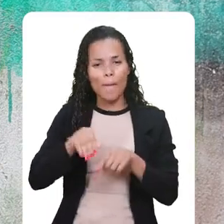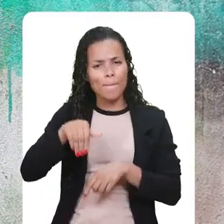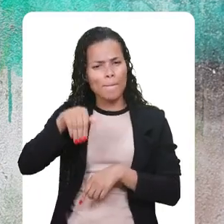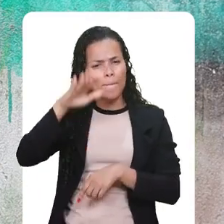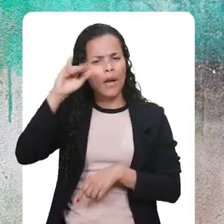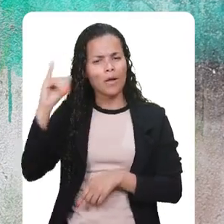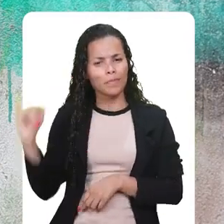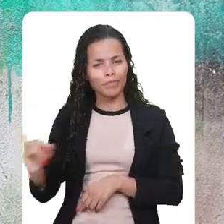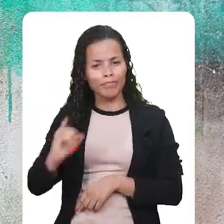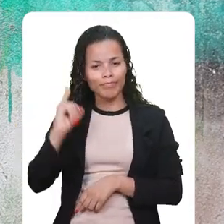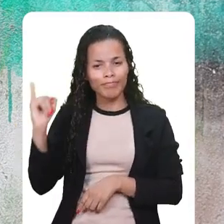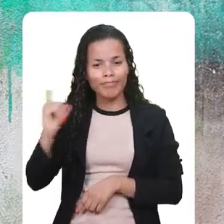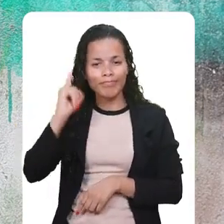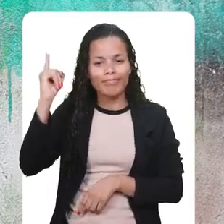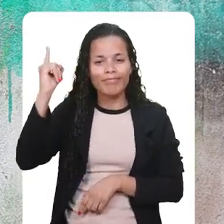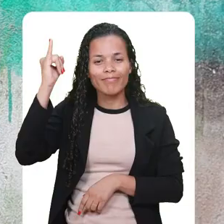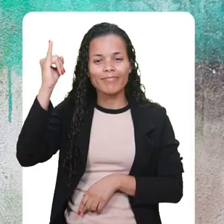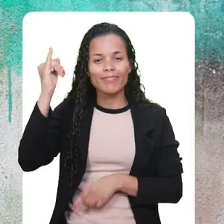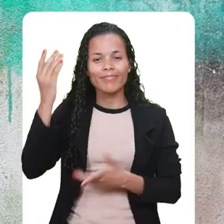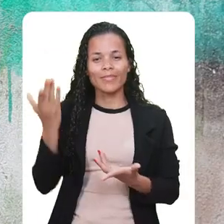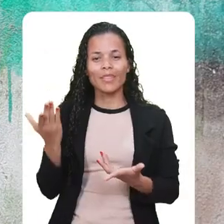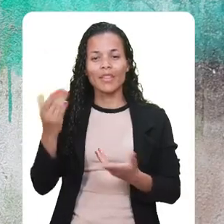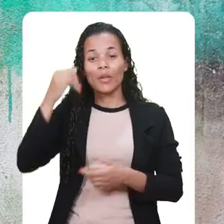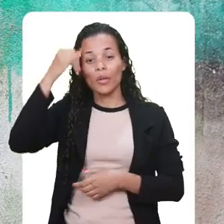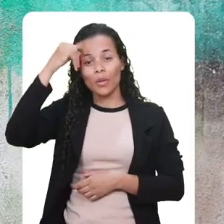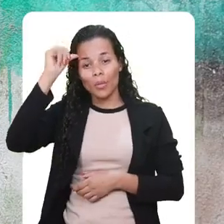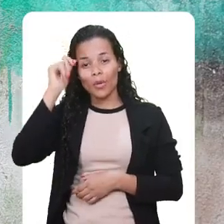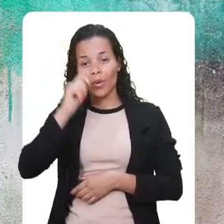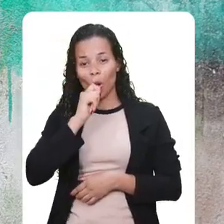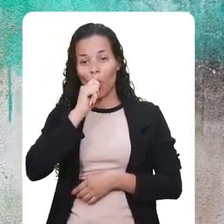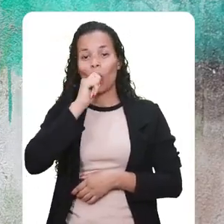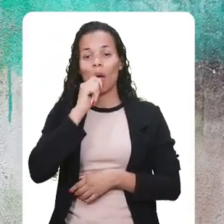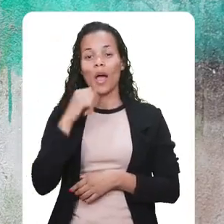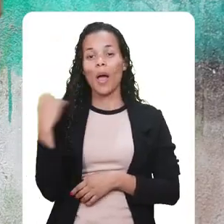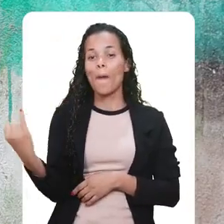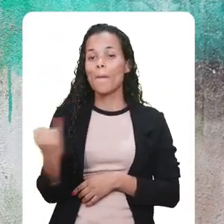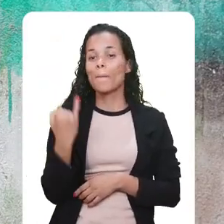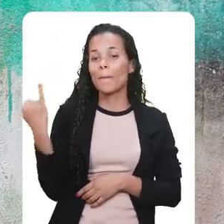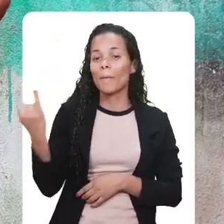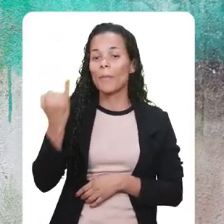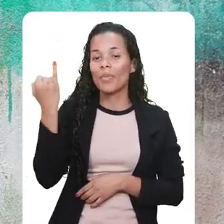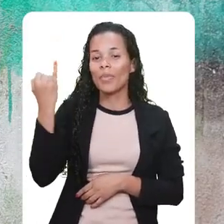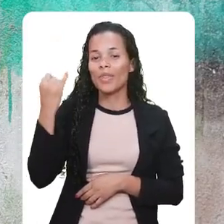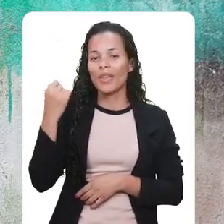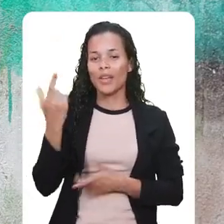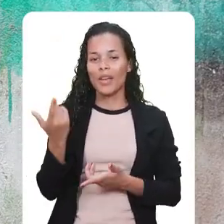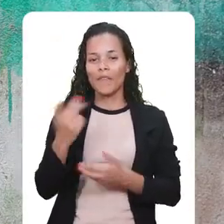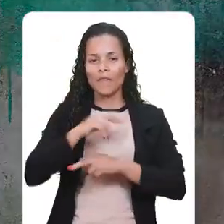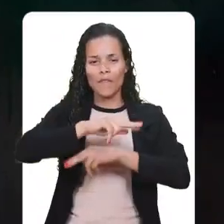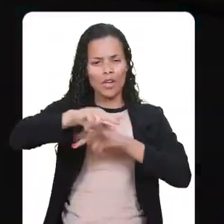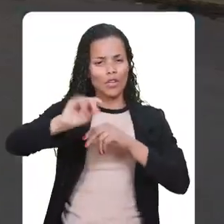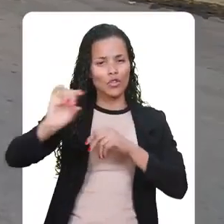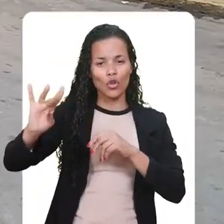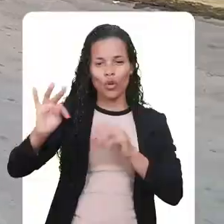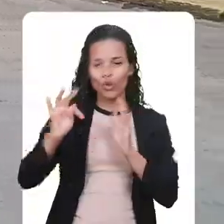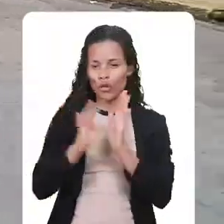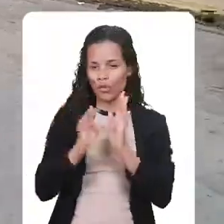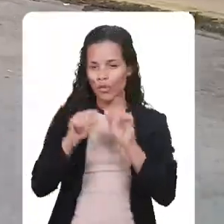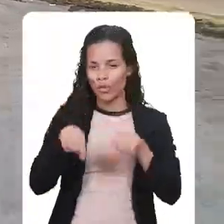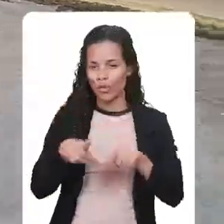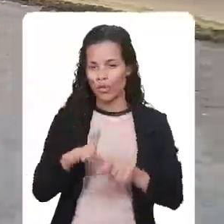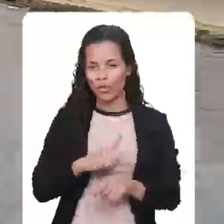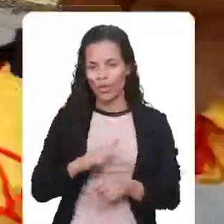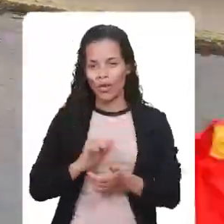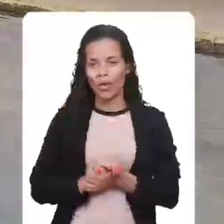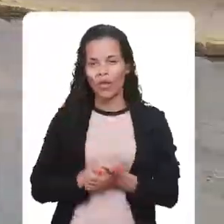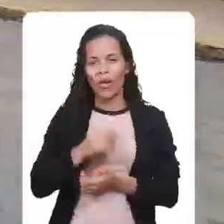peça principal do boi de buzina, é a buzina, porque é único em várias cidades, só tem de Timbaúba. O boi de buzina